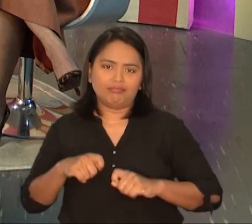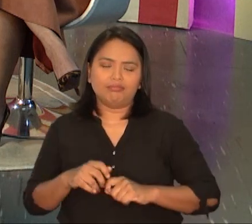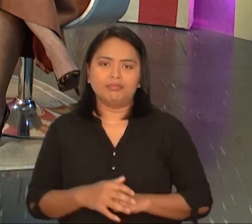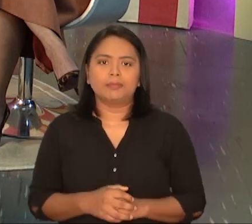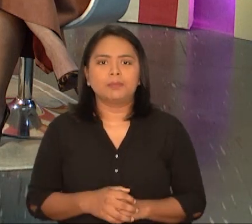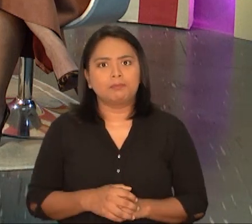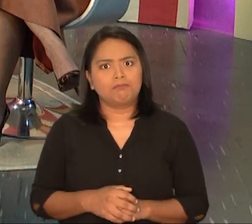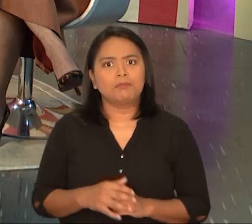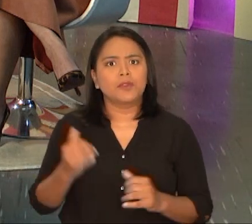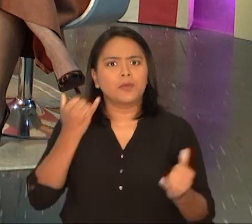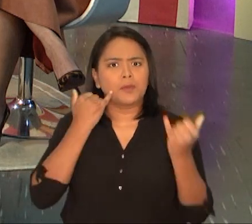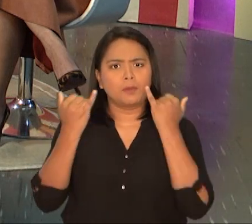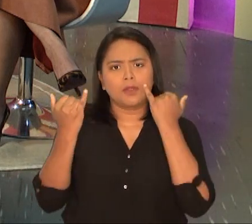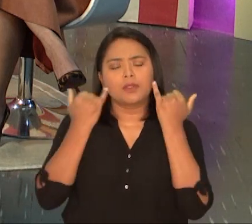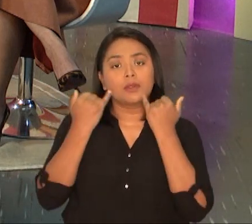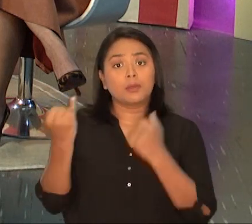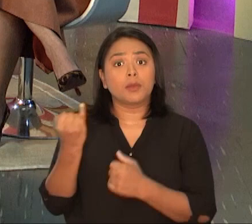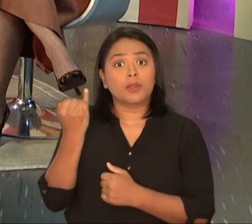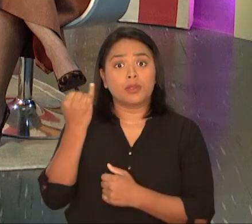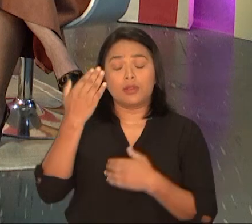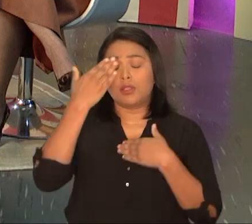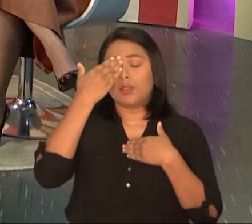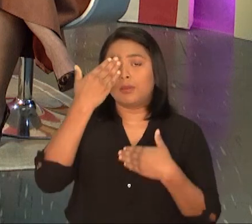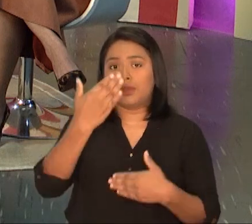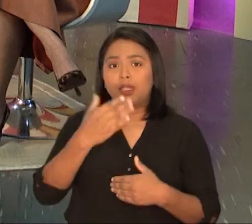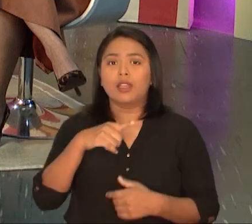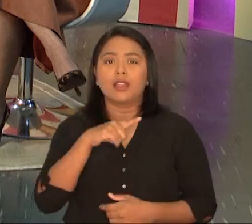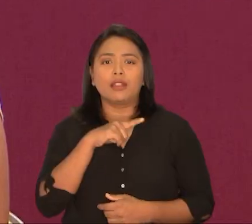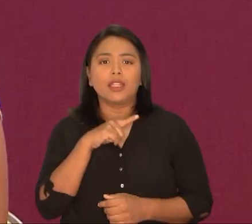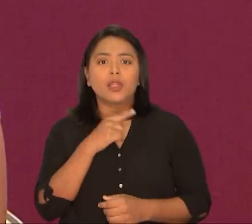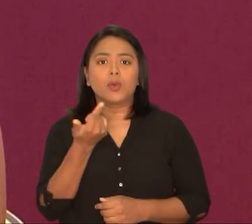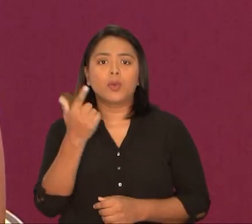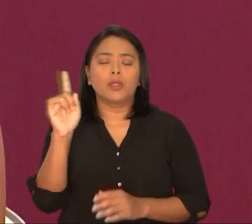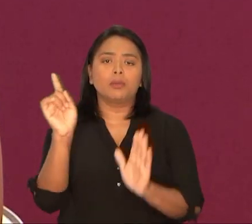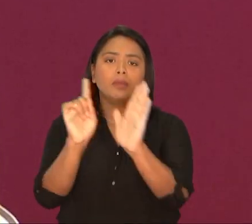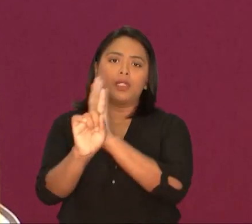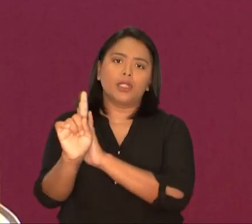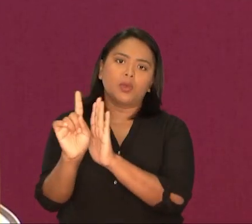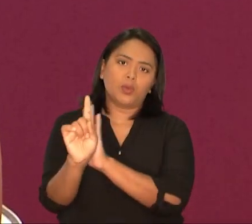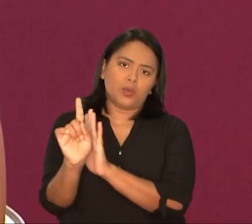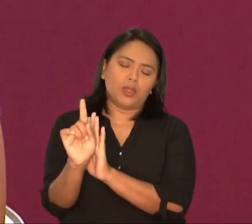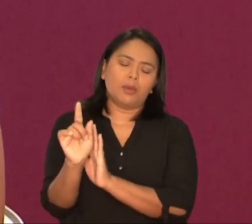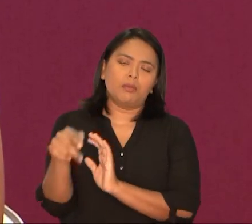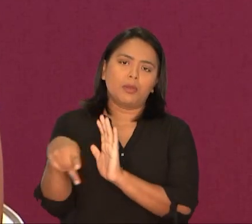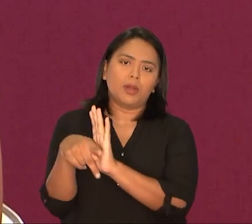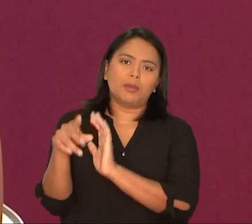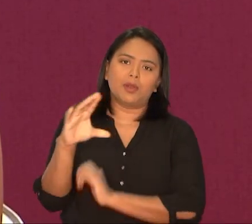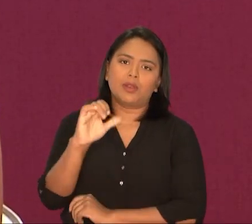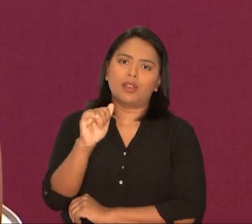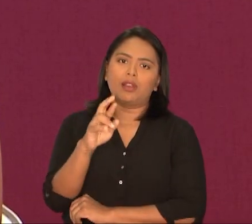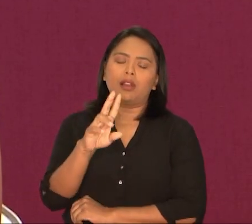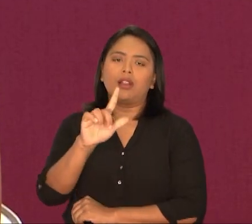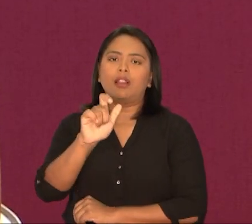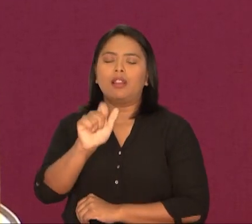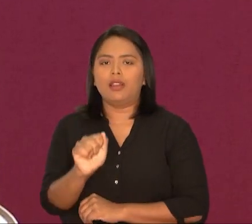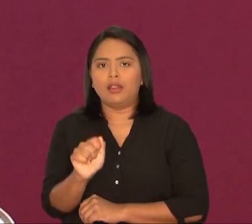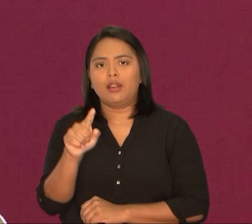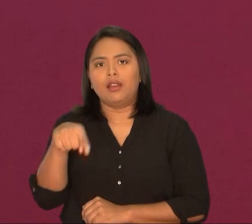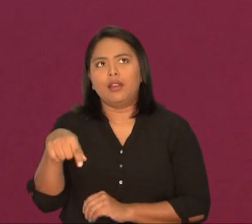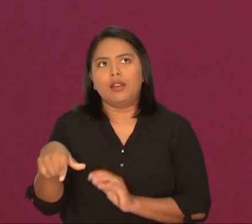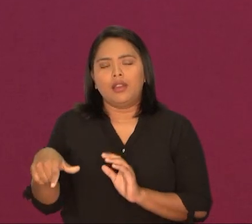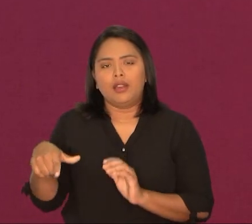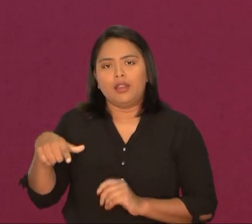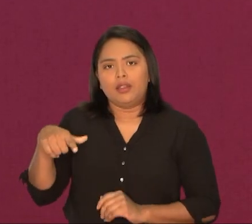excelente informação, viu, Jéssica? Muito obrigada. Nós também recebemos uma pergunta para a Carla agora, que ela vem